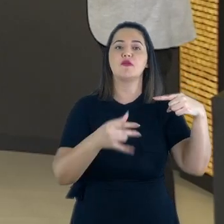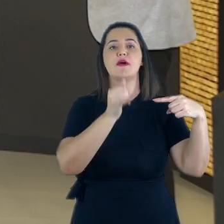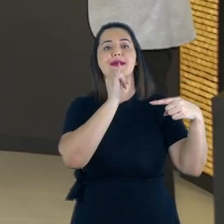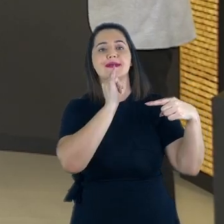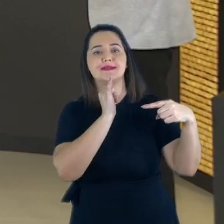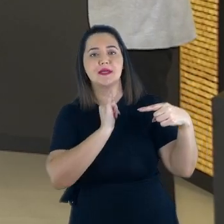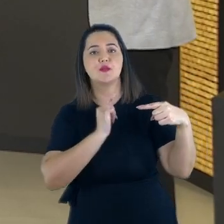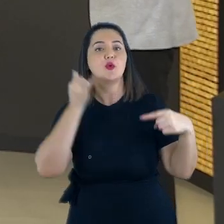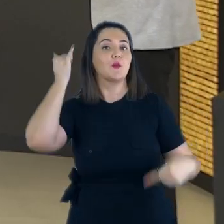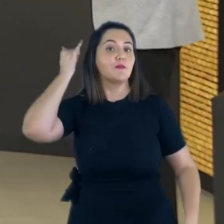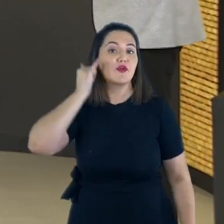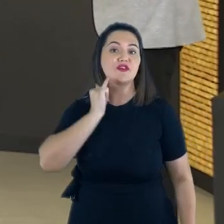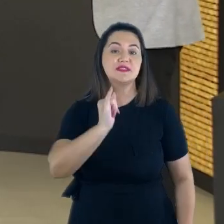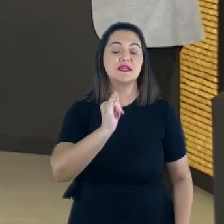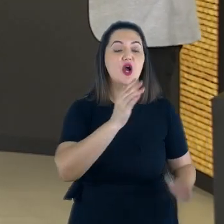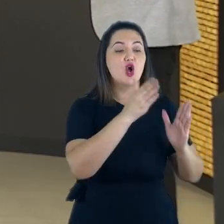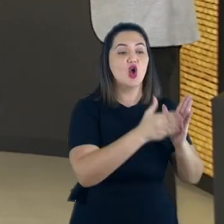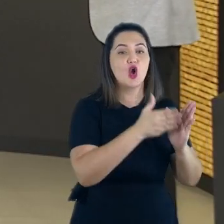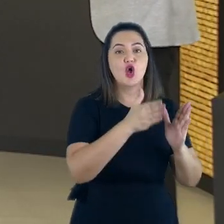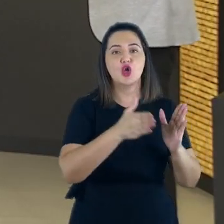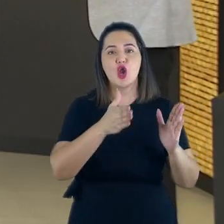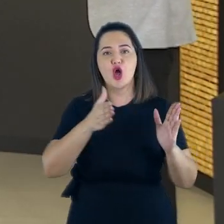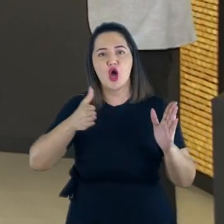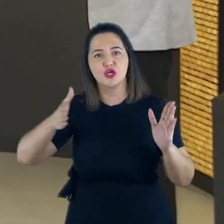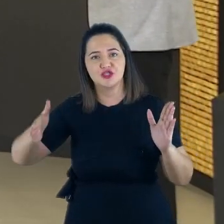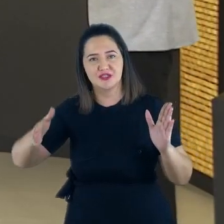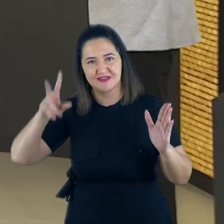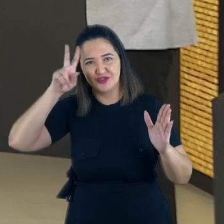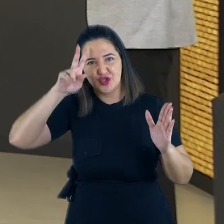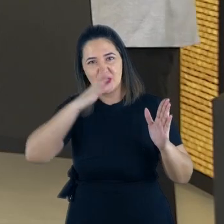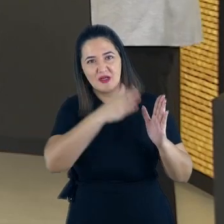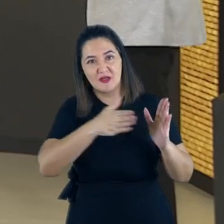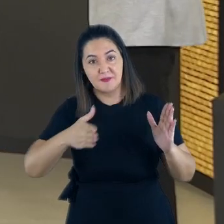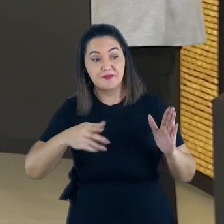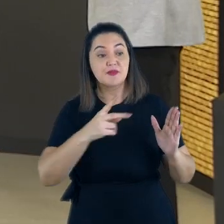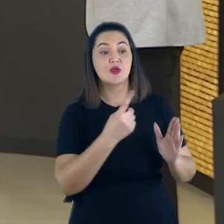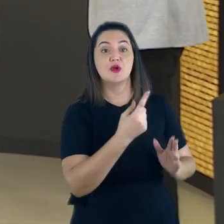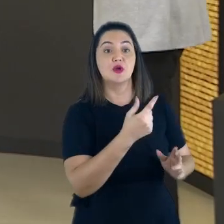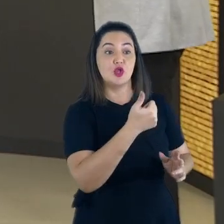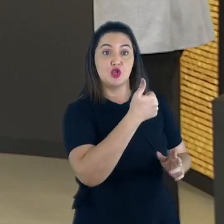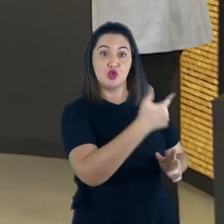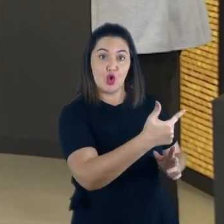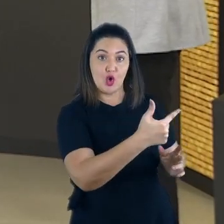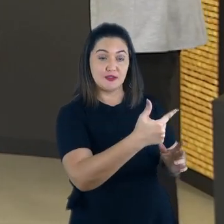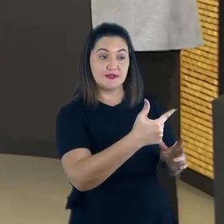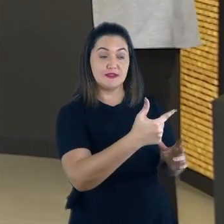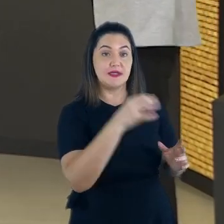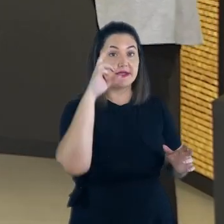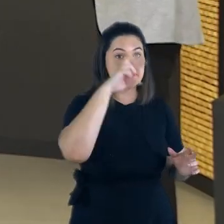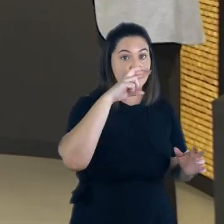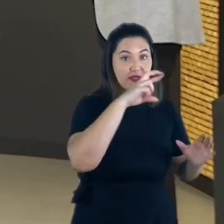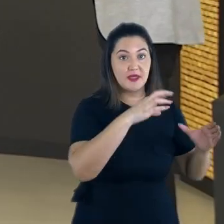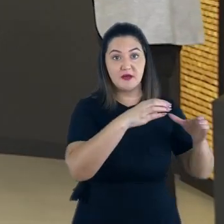exemplo de profecia cronológica, que enquanto os espias representavam a nação,